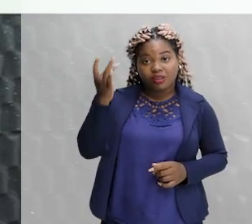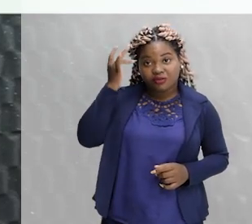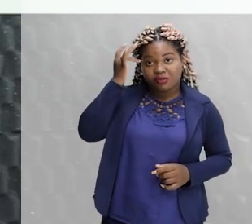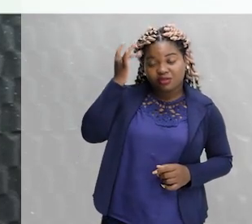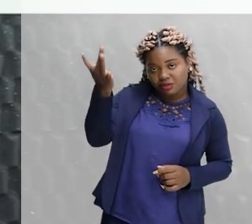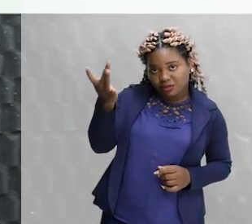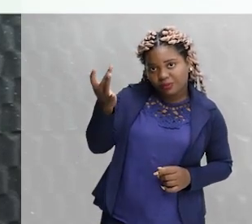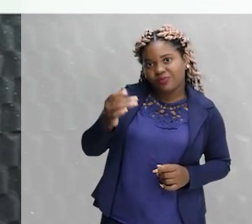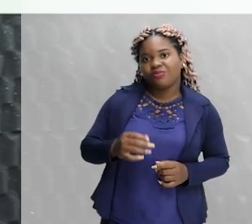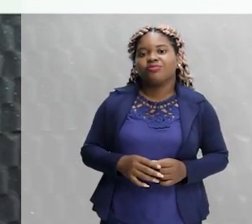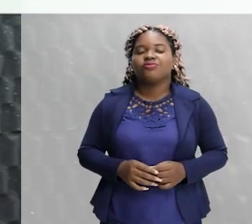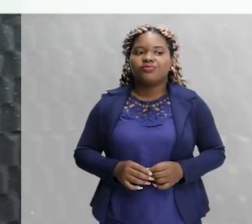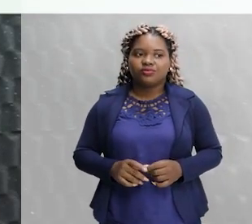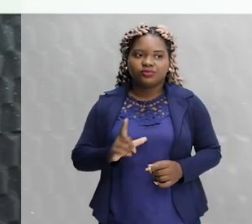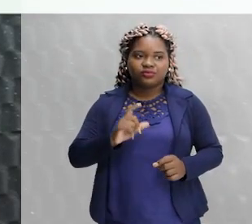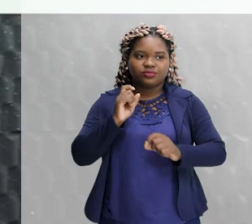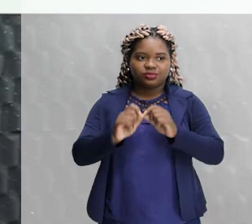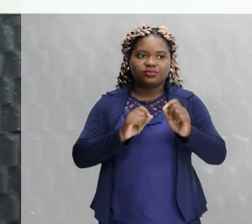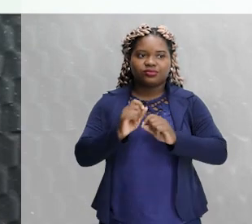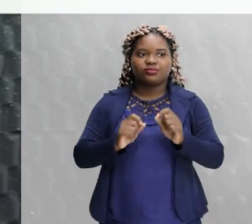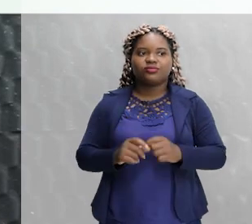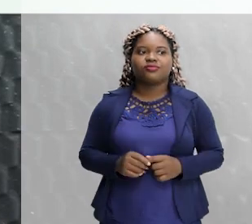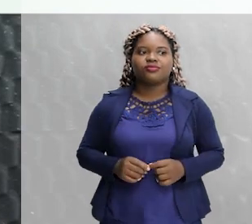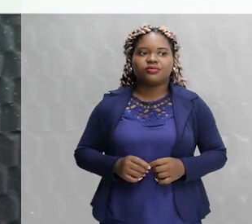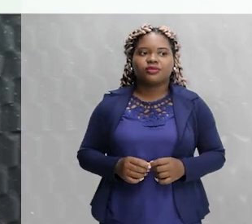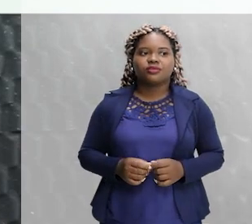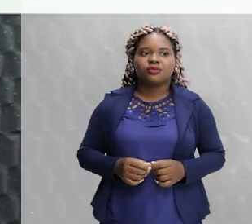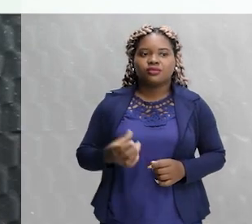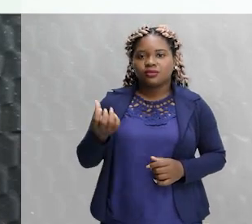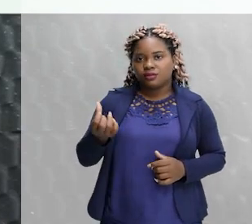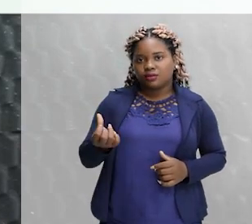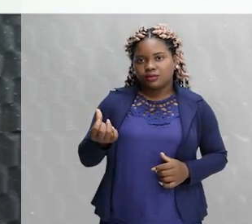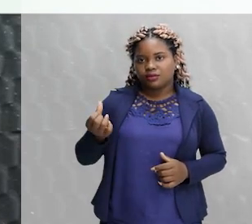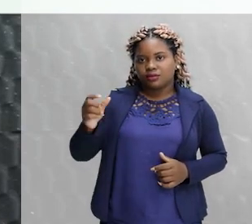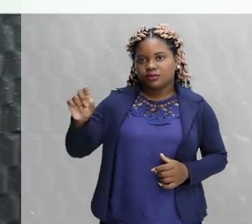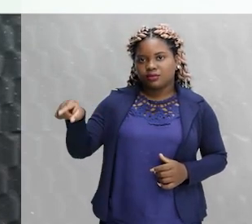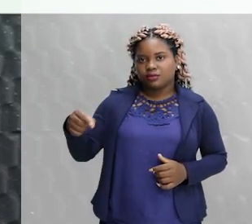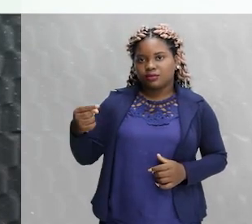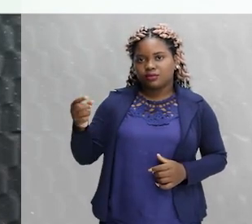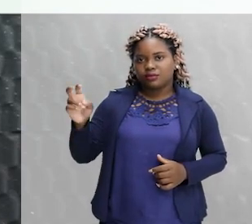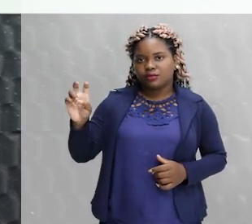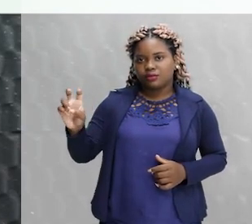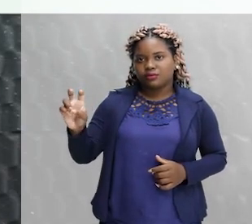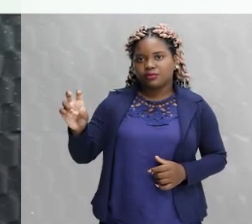você pular aqui uma vírgula para a esquerda. Então, vai ficar 6,5.